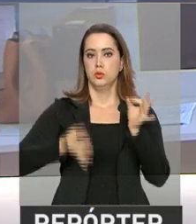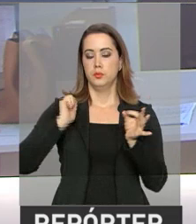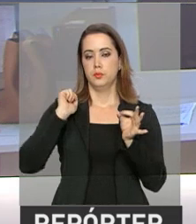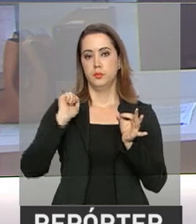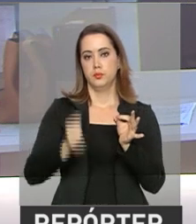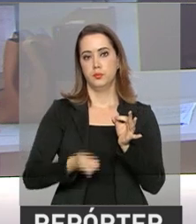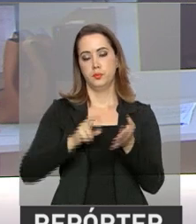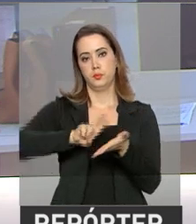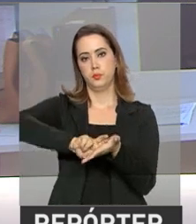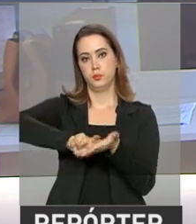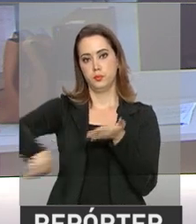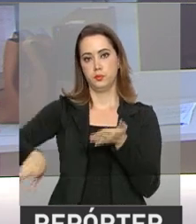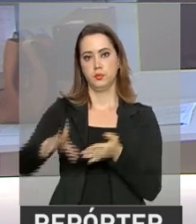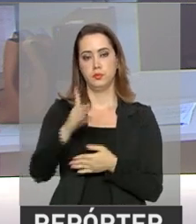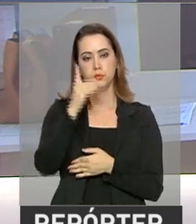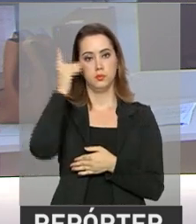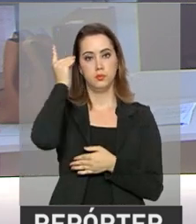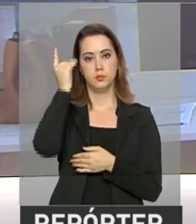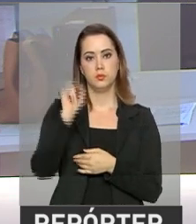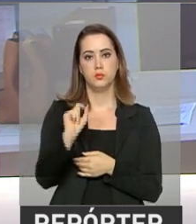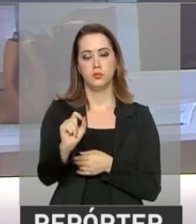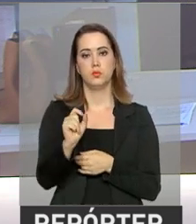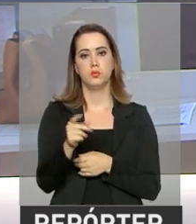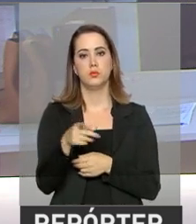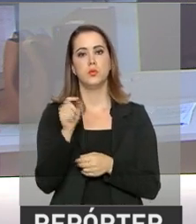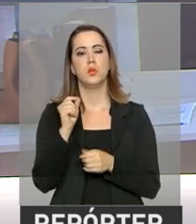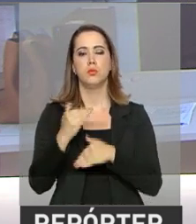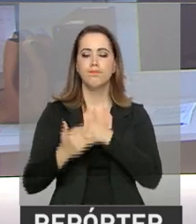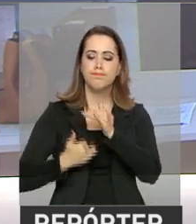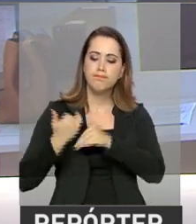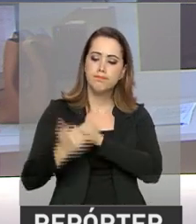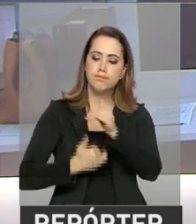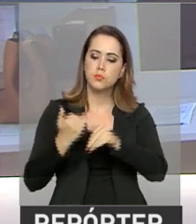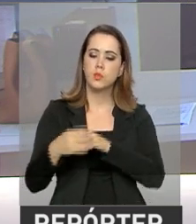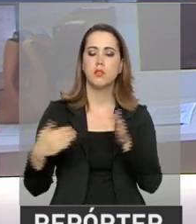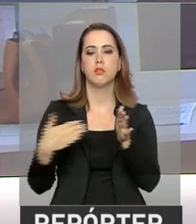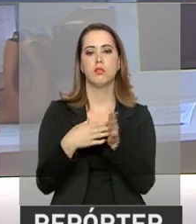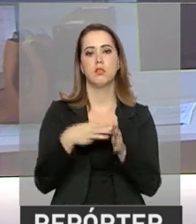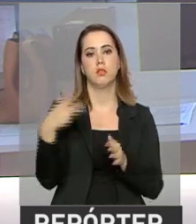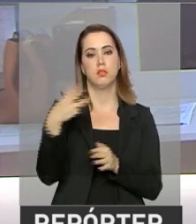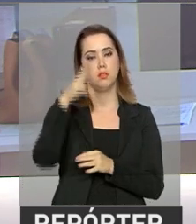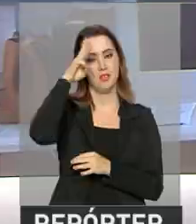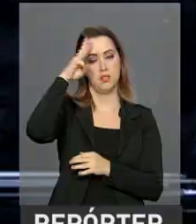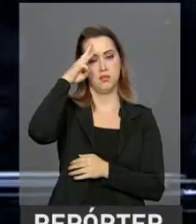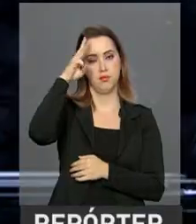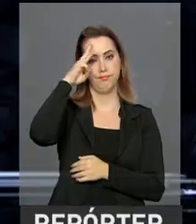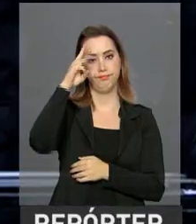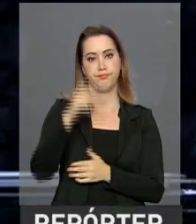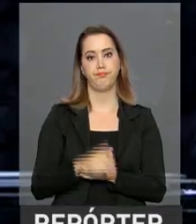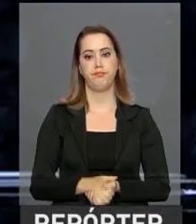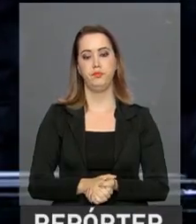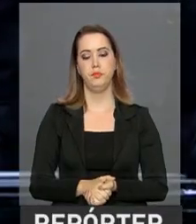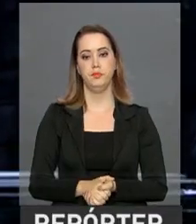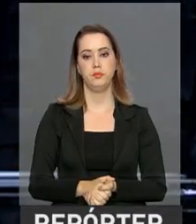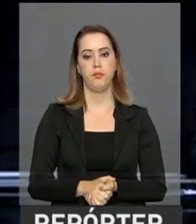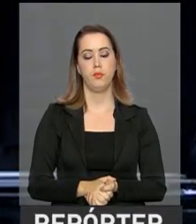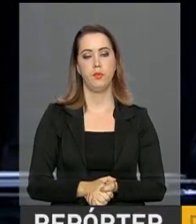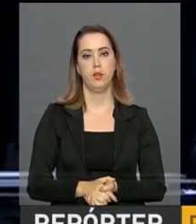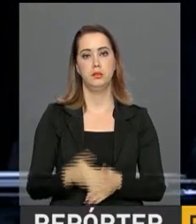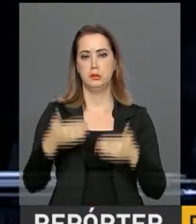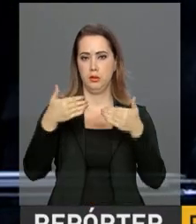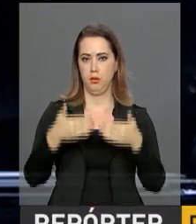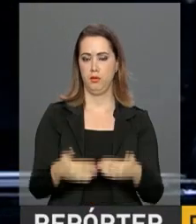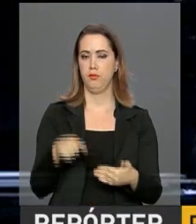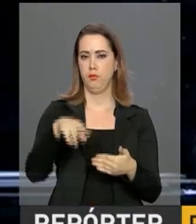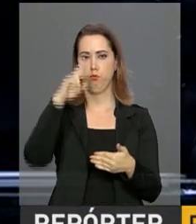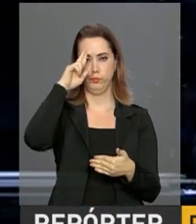presidente afastada Dilma Rousseff a previsão é que os trabalhos prossigam até a próxima terça-feira quem está à frente